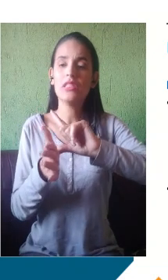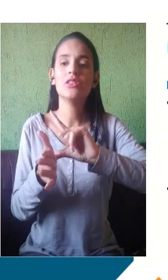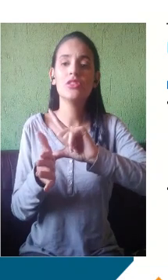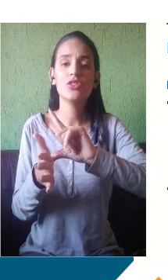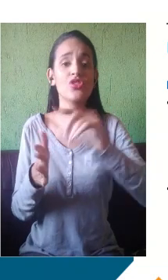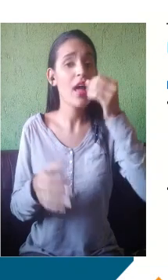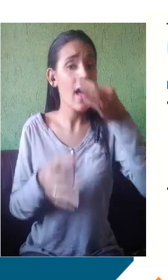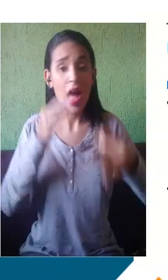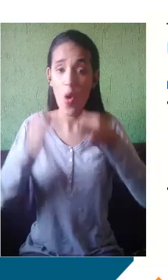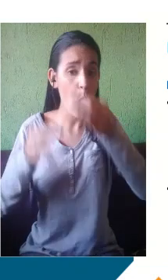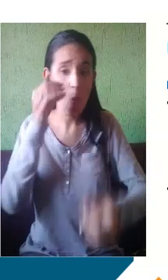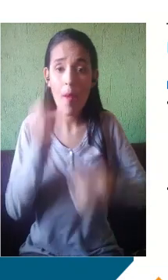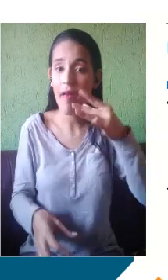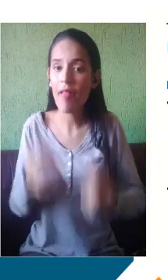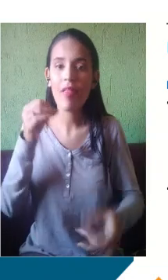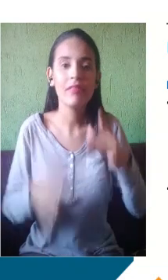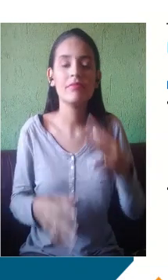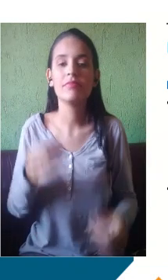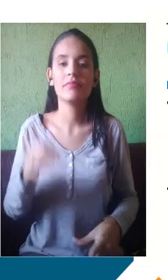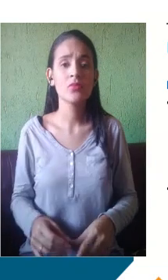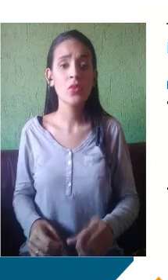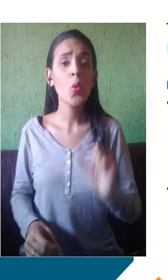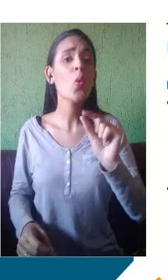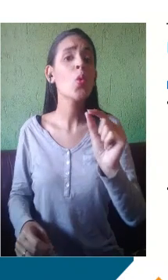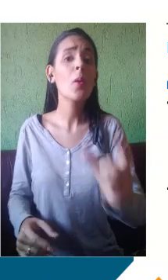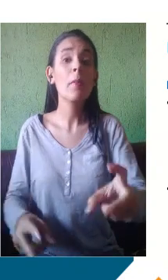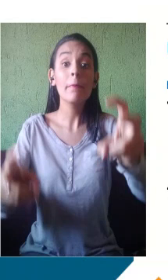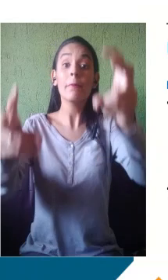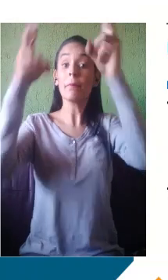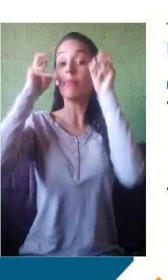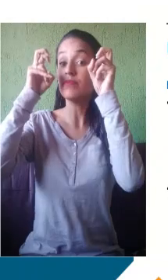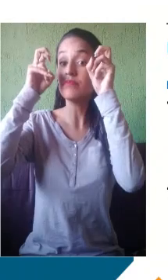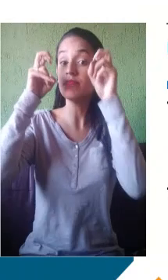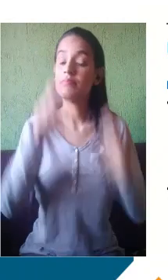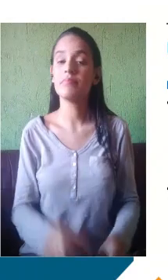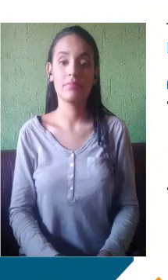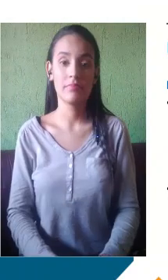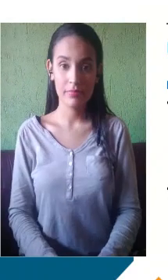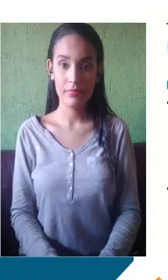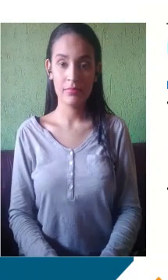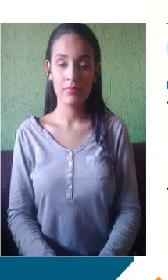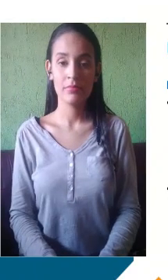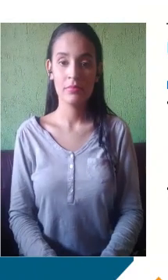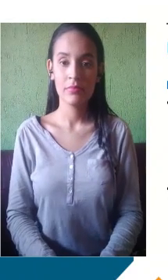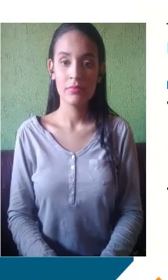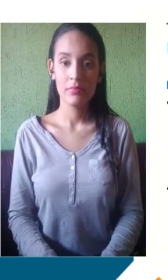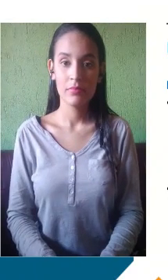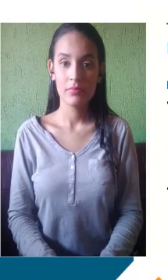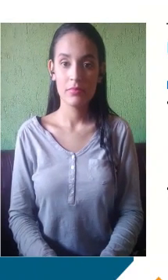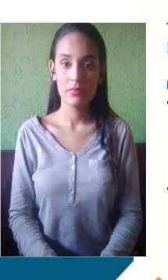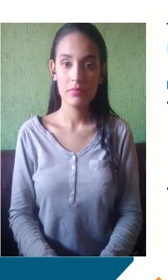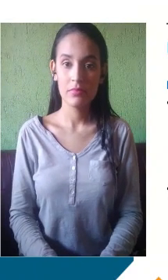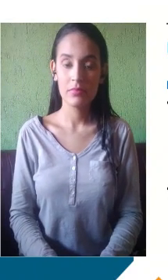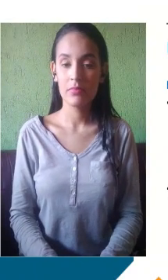estrutura de paragrafação, a gente está percebendo o quê? O que a gente pode perceber? Né? E o que isso pode servir de lição para a